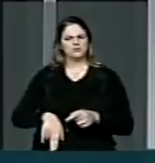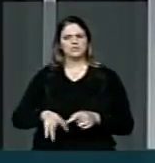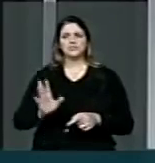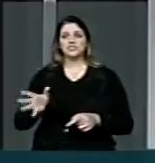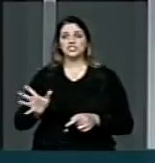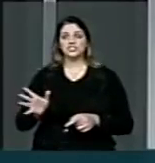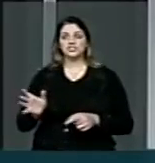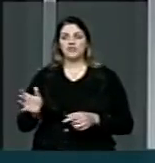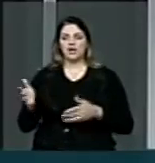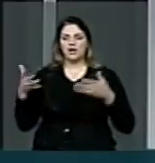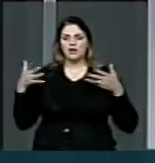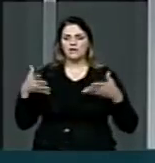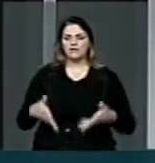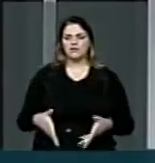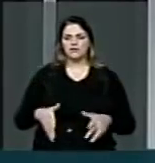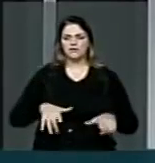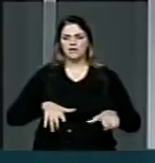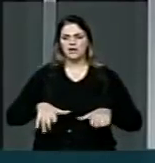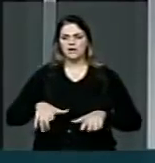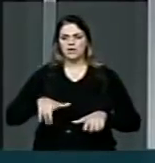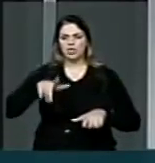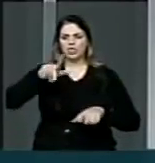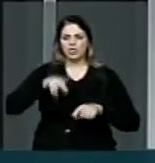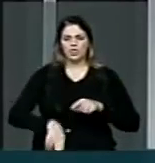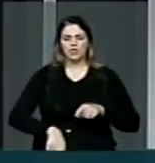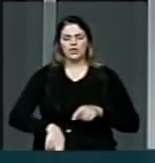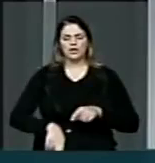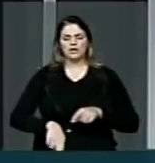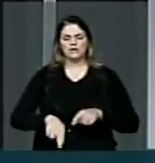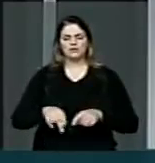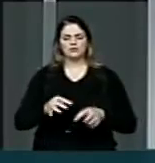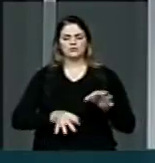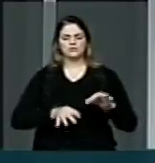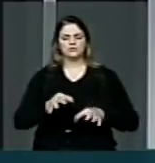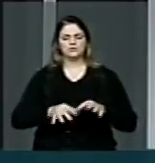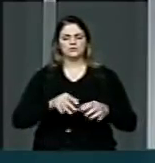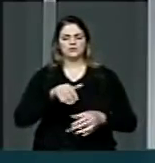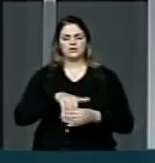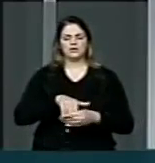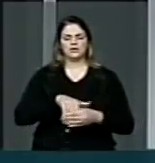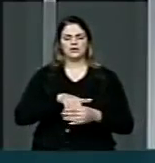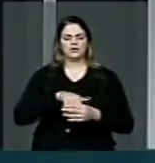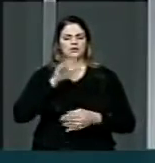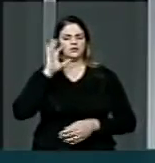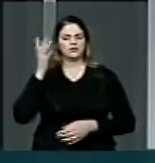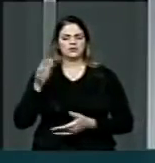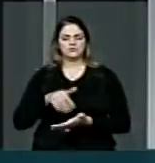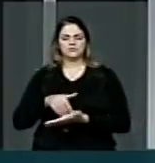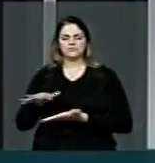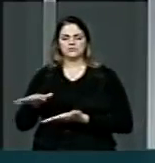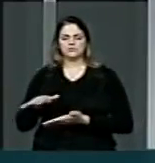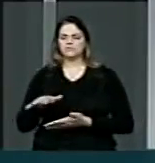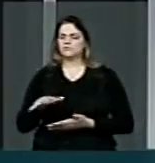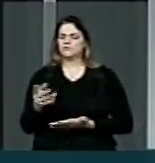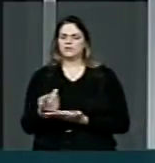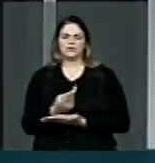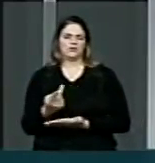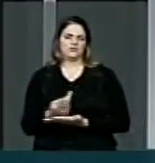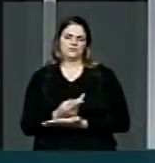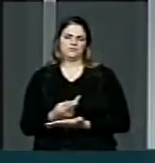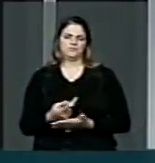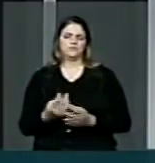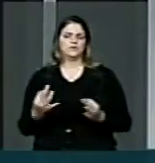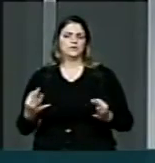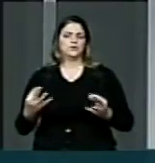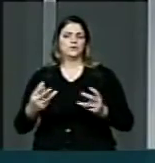toma posse, assume, de repente a Justiça Eleitoral decide contrário e tira ele do poder. Eu acho que isso é um absurdo.